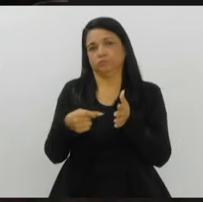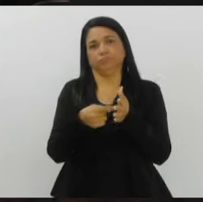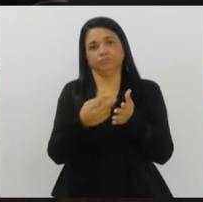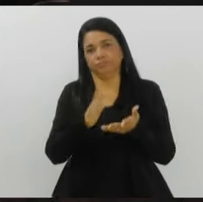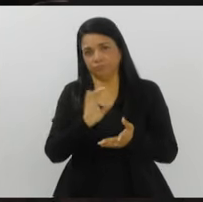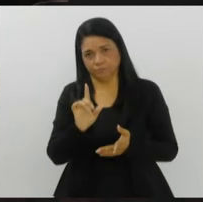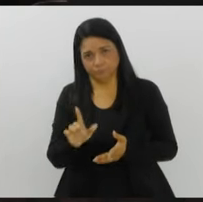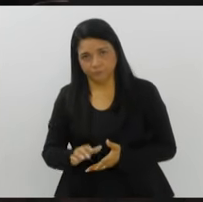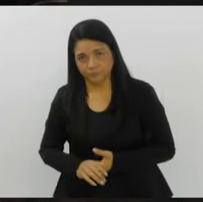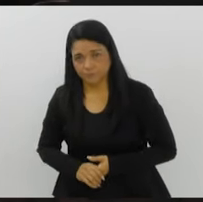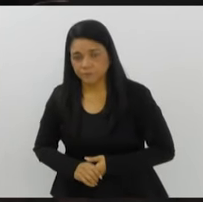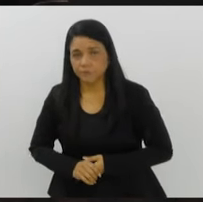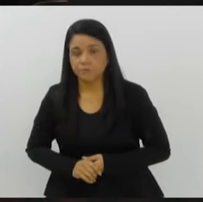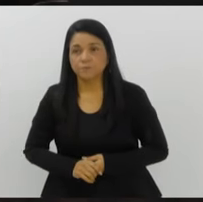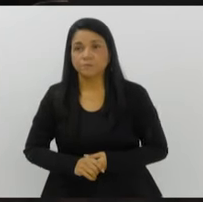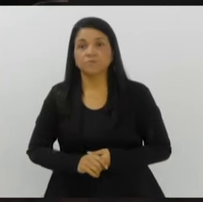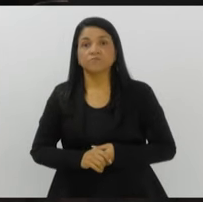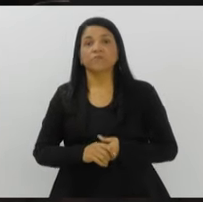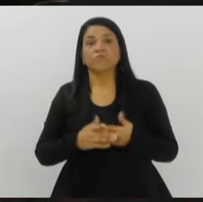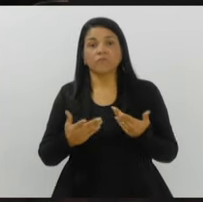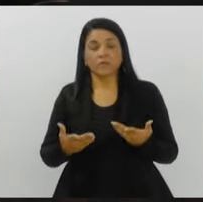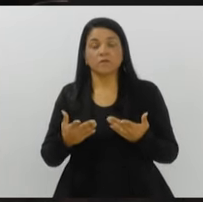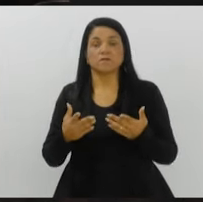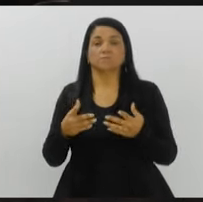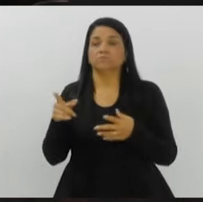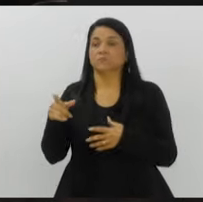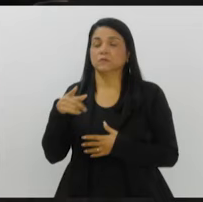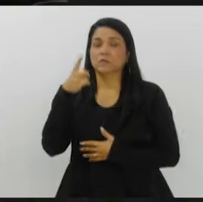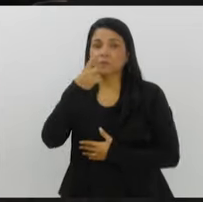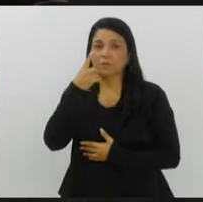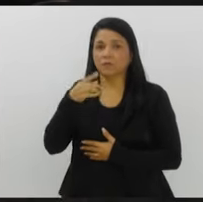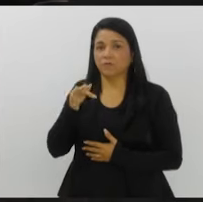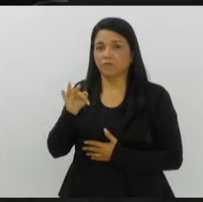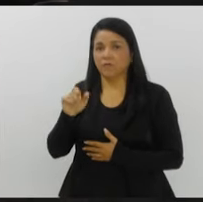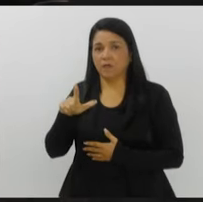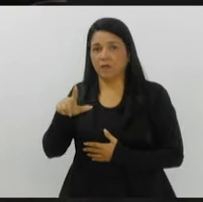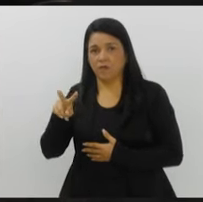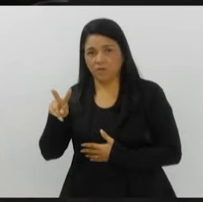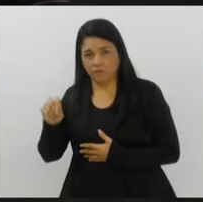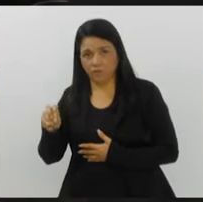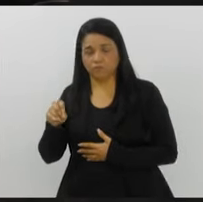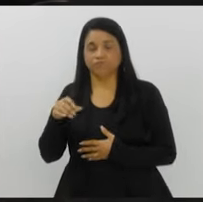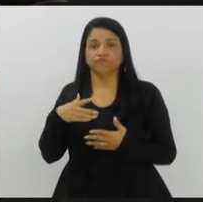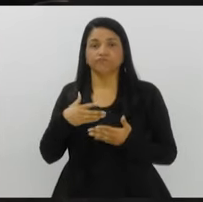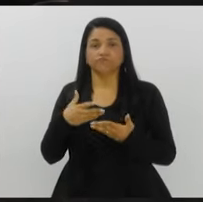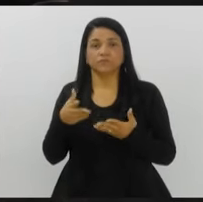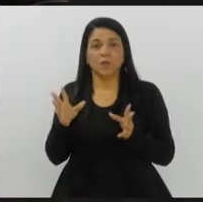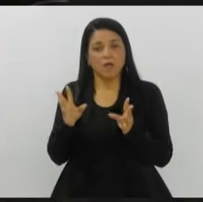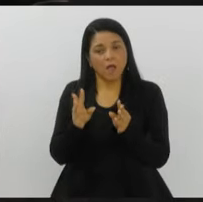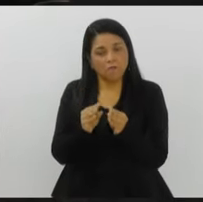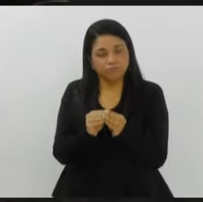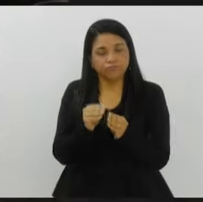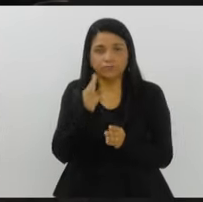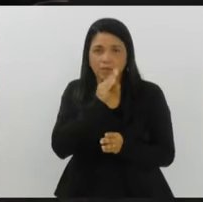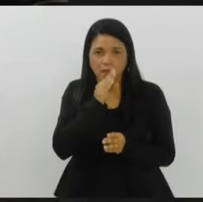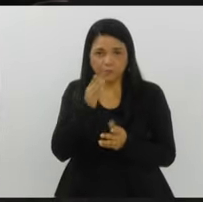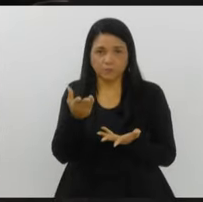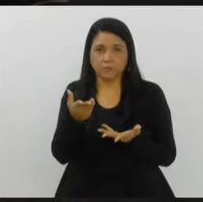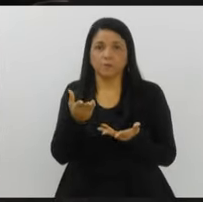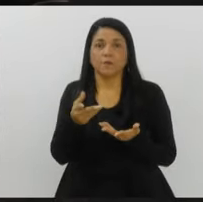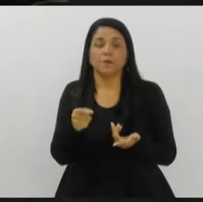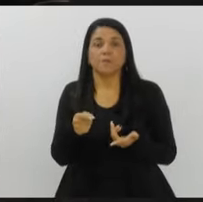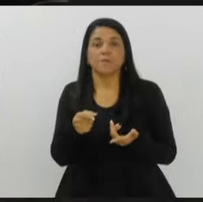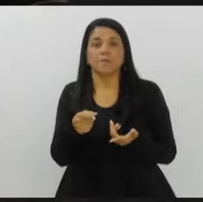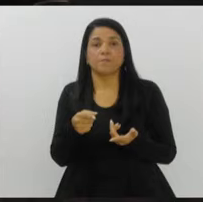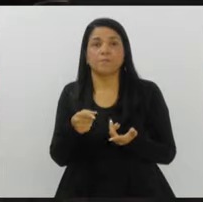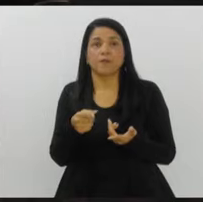Serafim, eu pediria a todos que fossem breves para que a gente possa dar início à pauta, mas eu não posso cercear uma fala neste momento